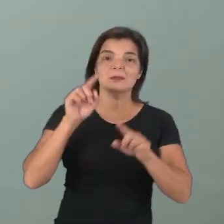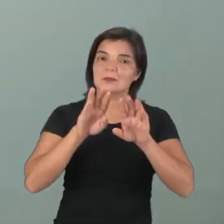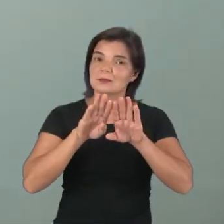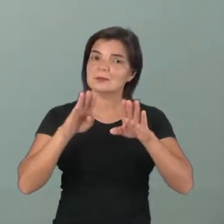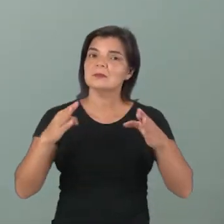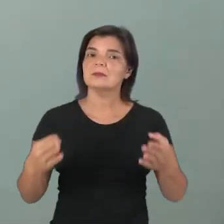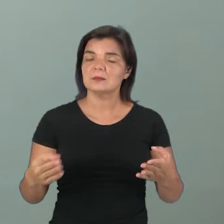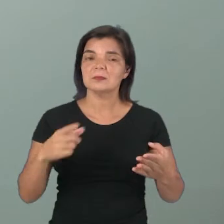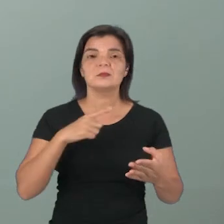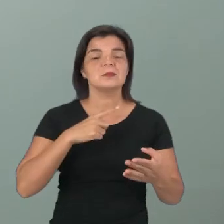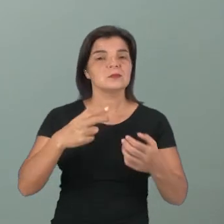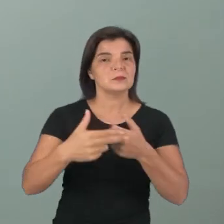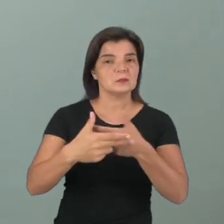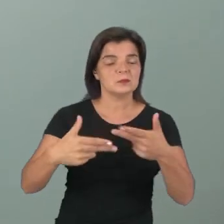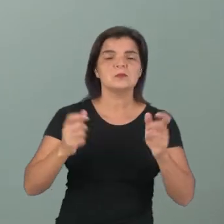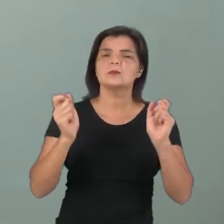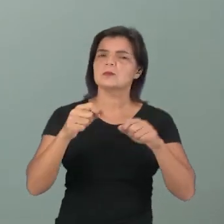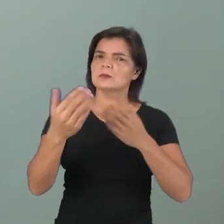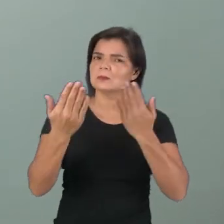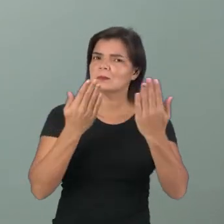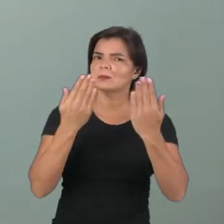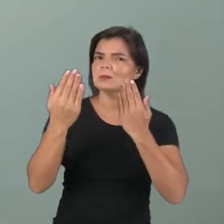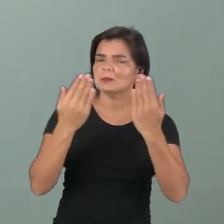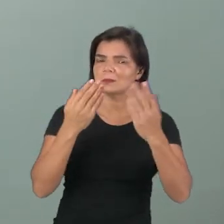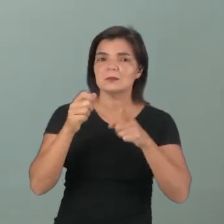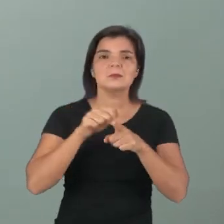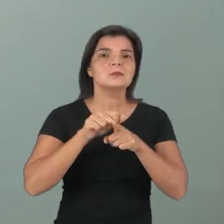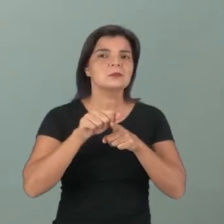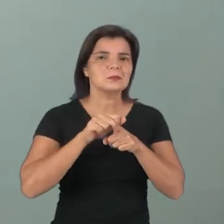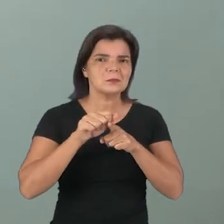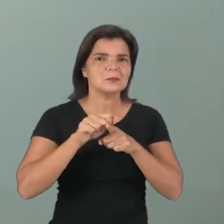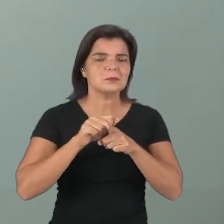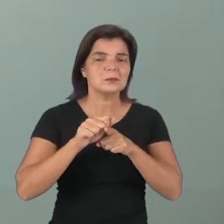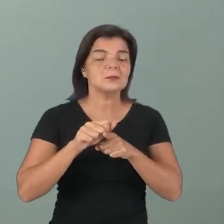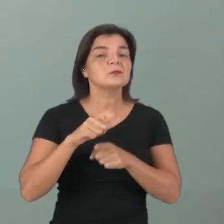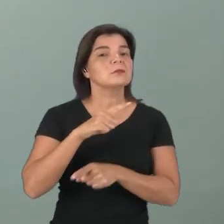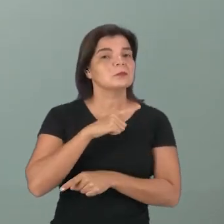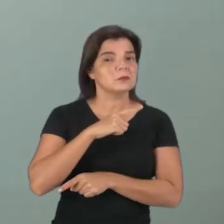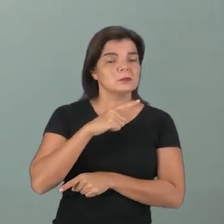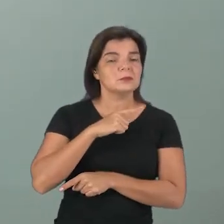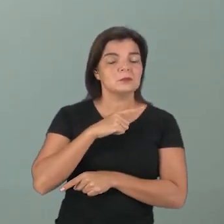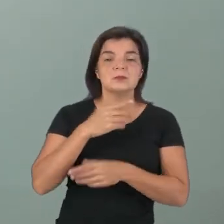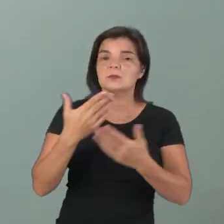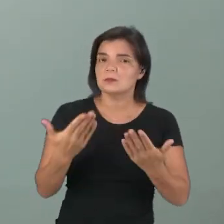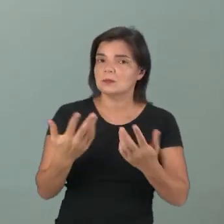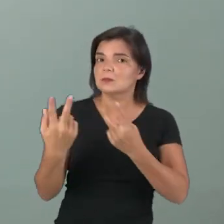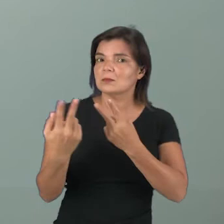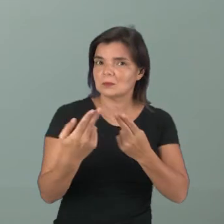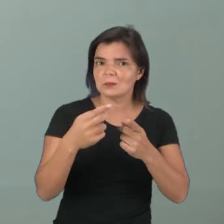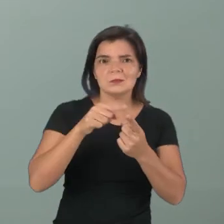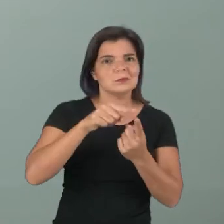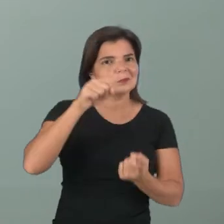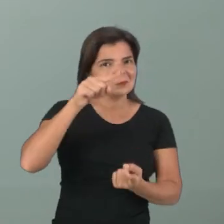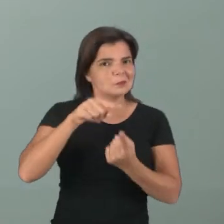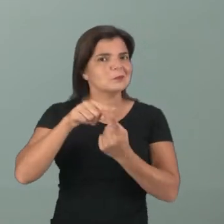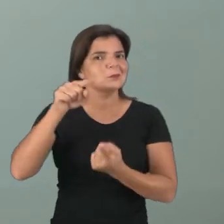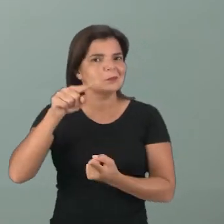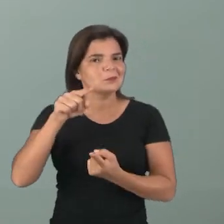mesa eu tenho algo que eu posso comparar com a borracha que seja praticamente o mesmo